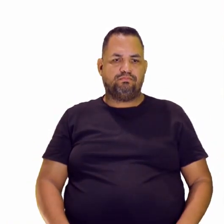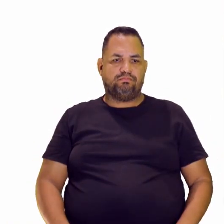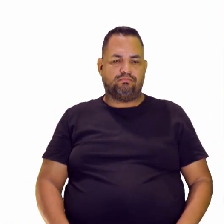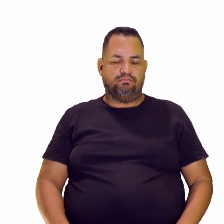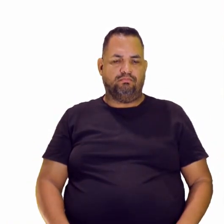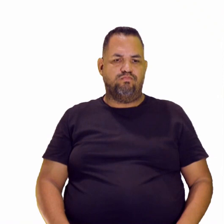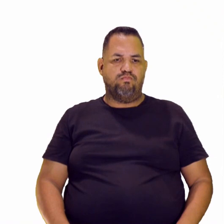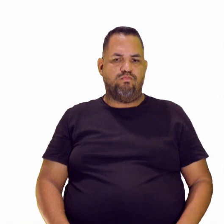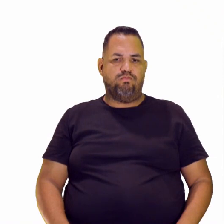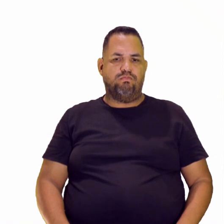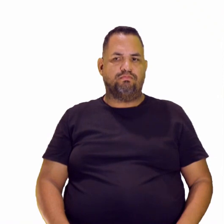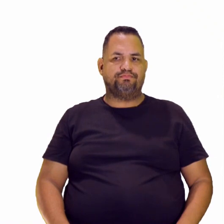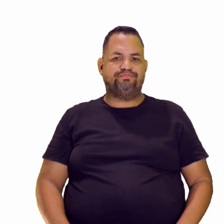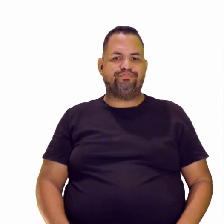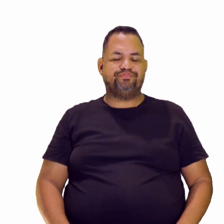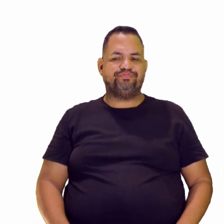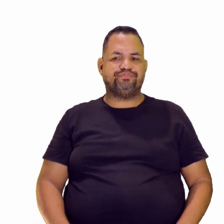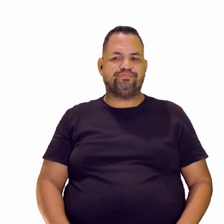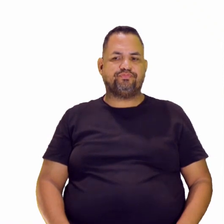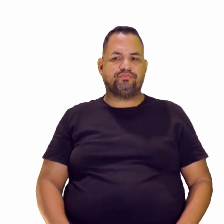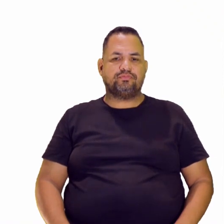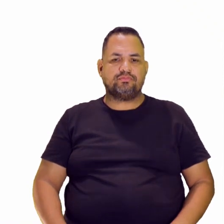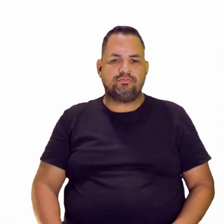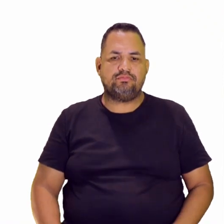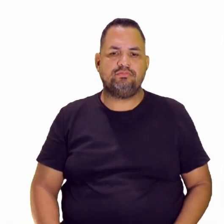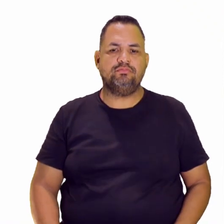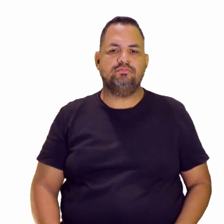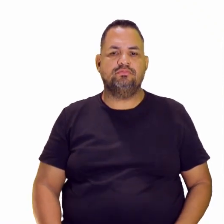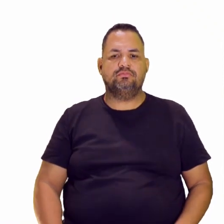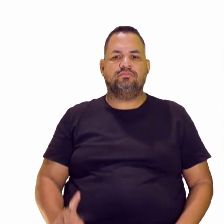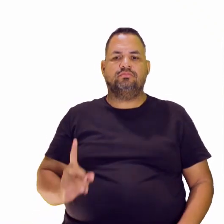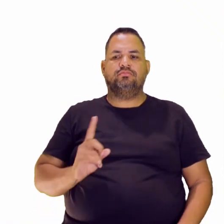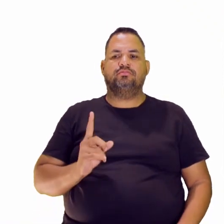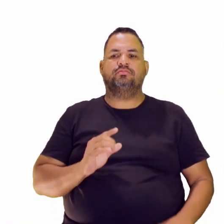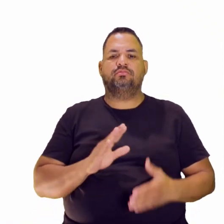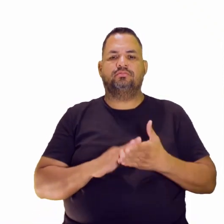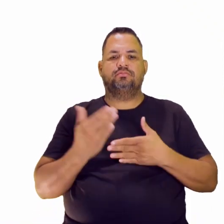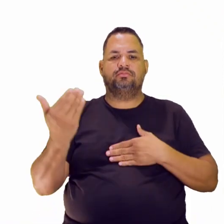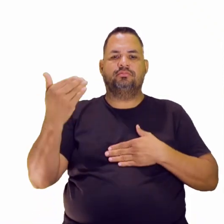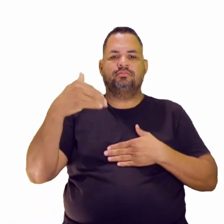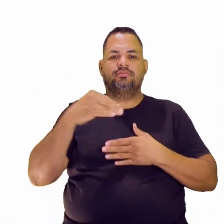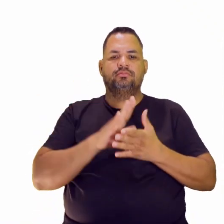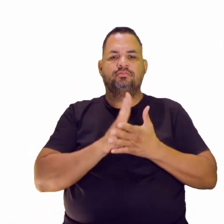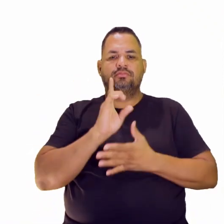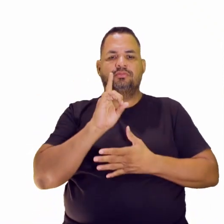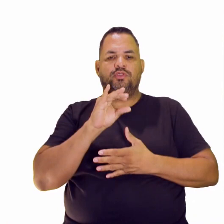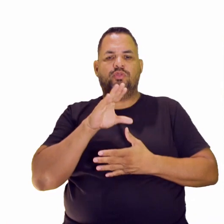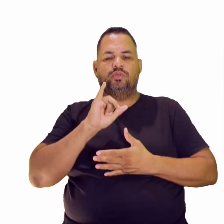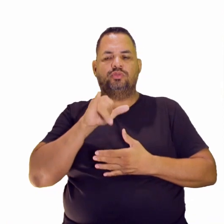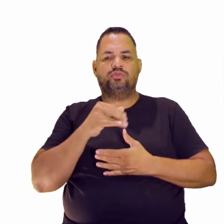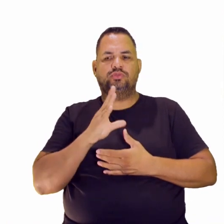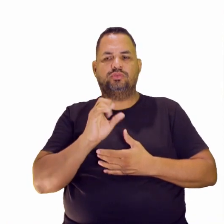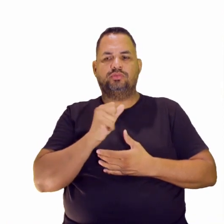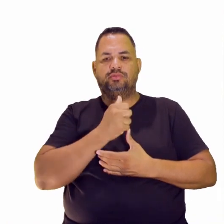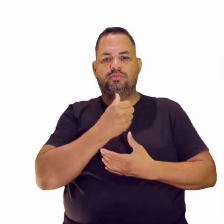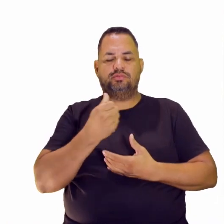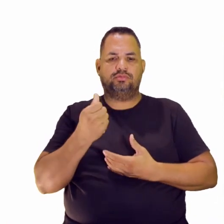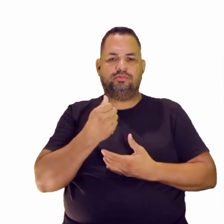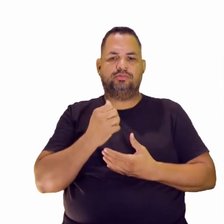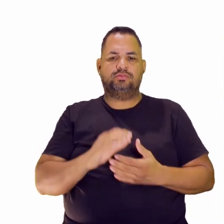A sua obra não faz parte, não foi trazida por Dom João, uma vez que ele pintou aqui mesmo,